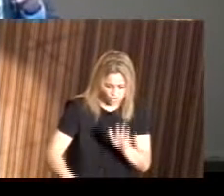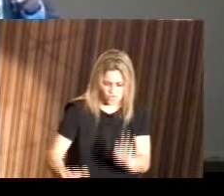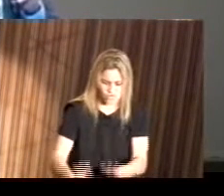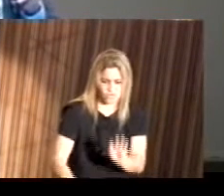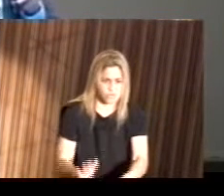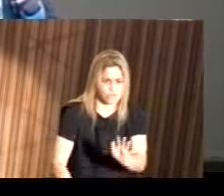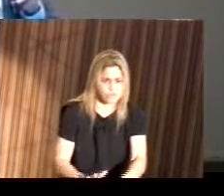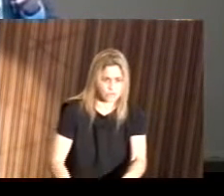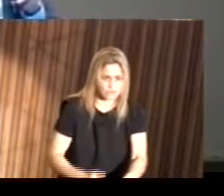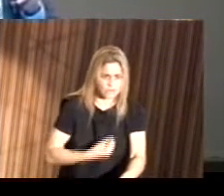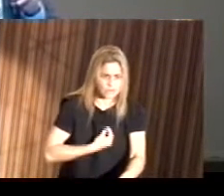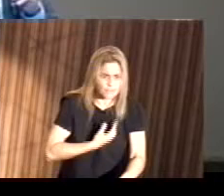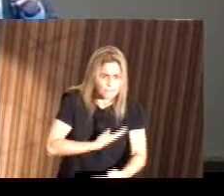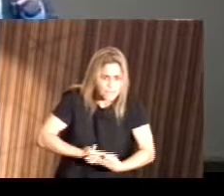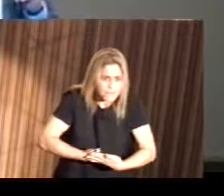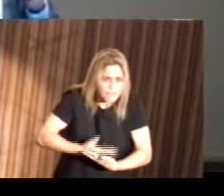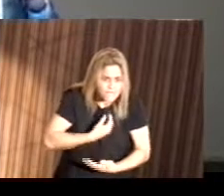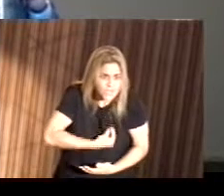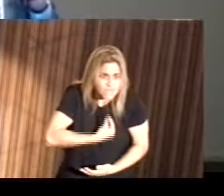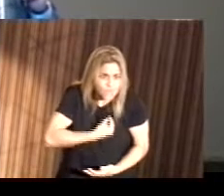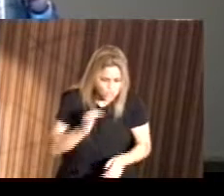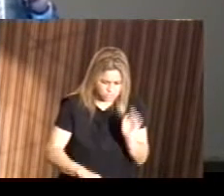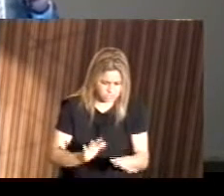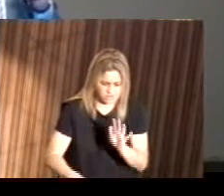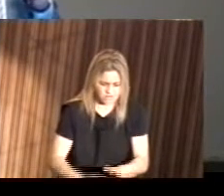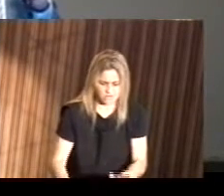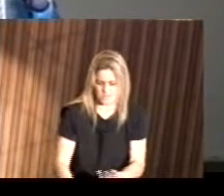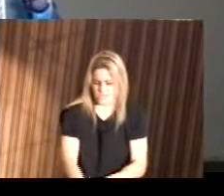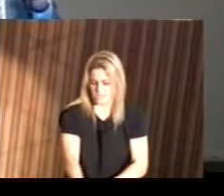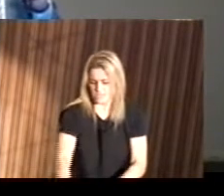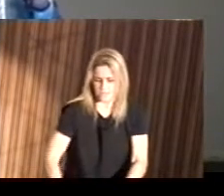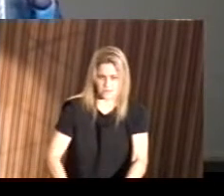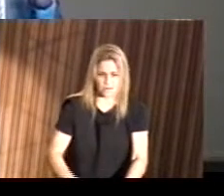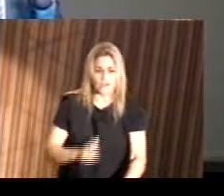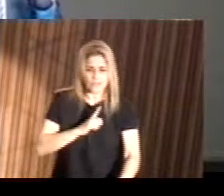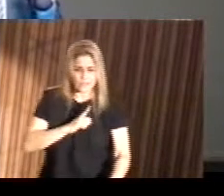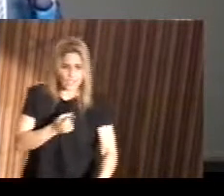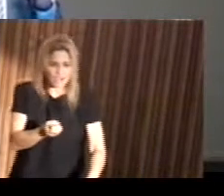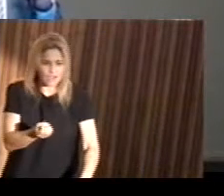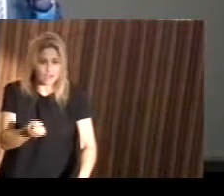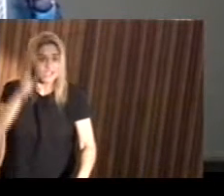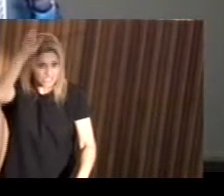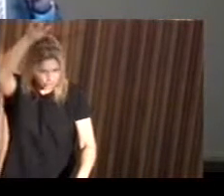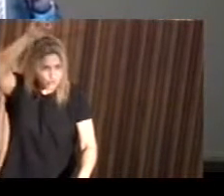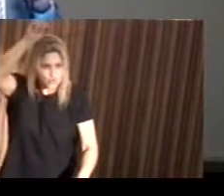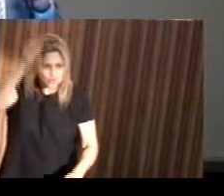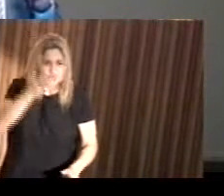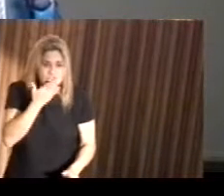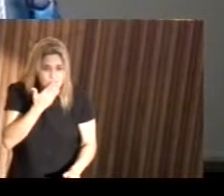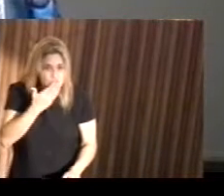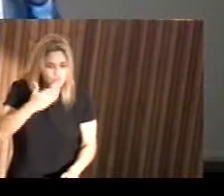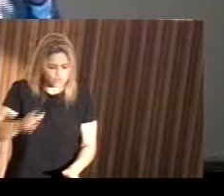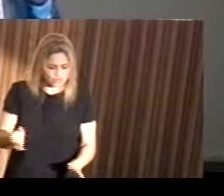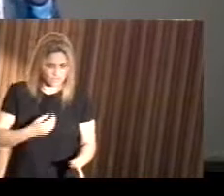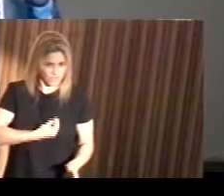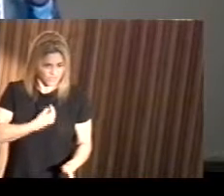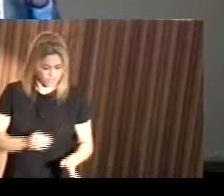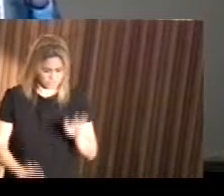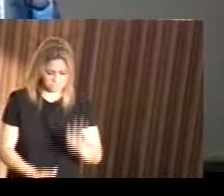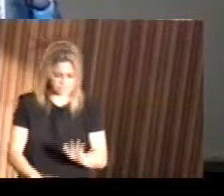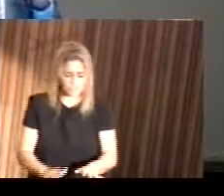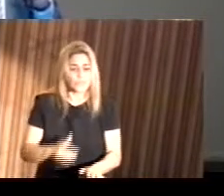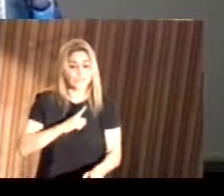sofrem processos horrendos, como eu conheço alguns que estão respondendo processos horrendos, com risco